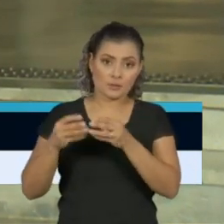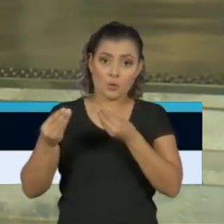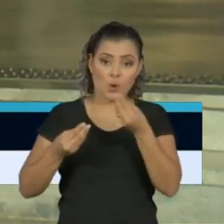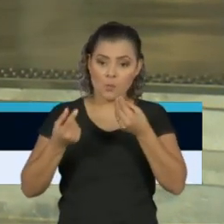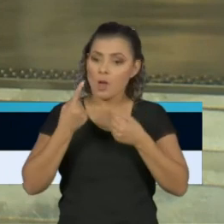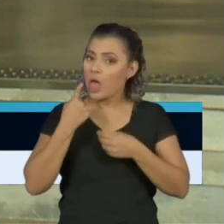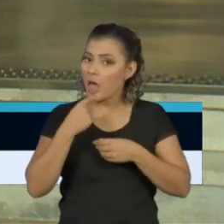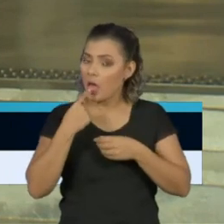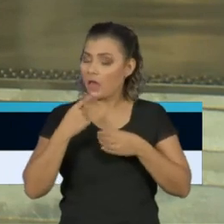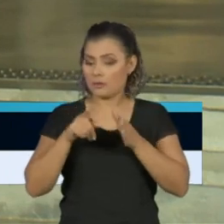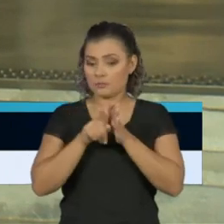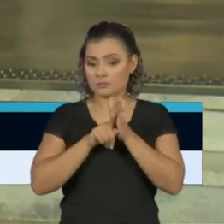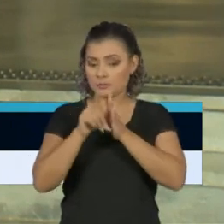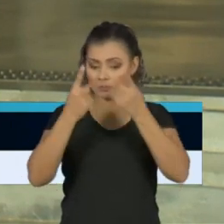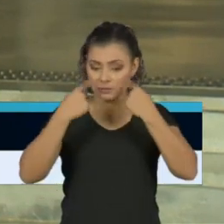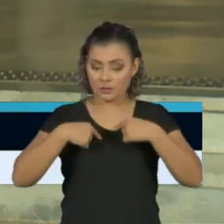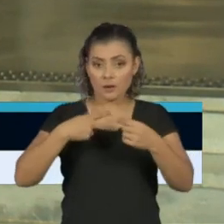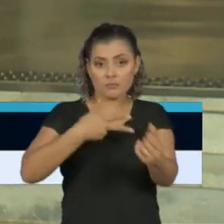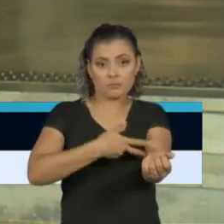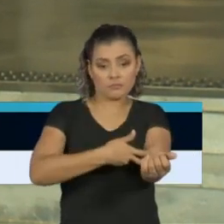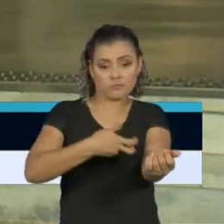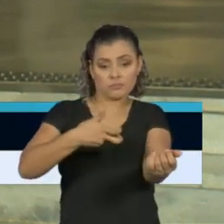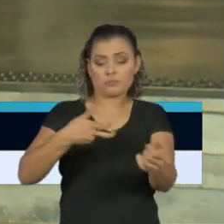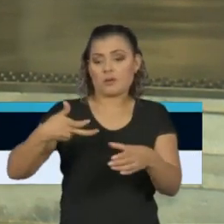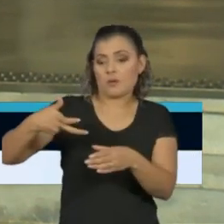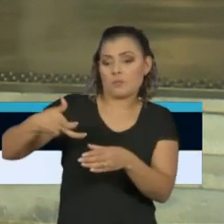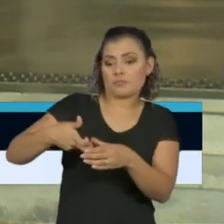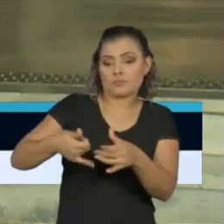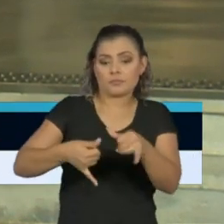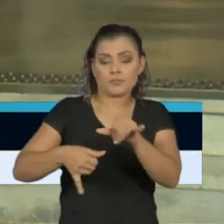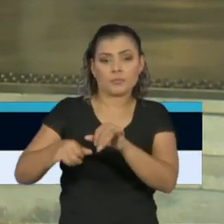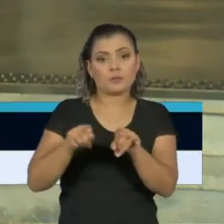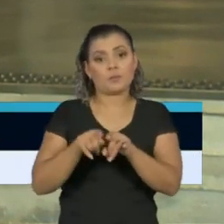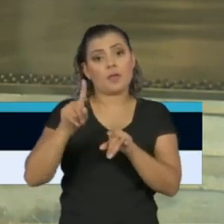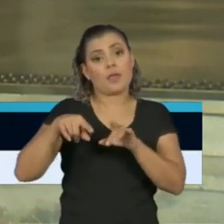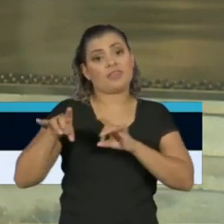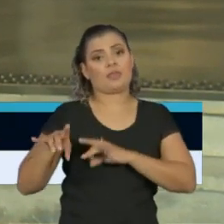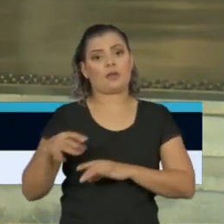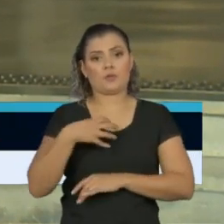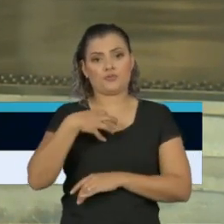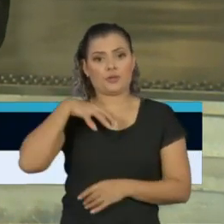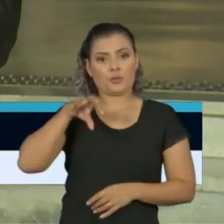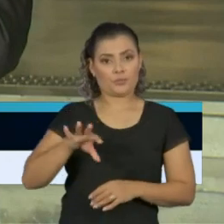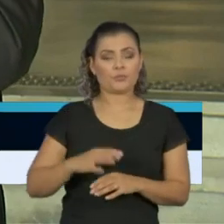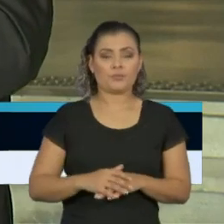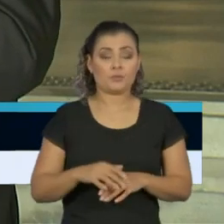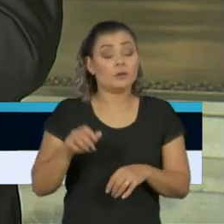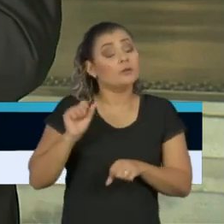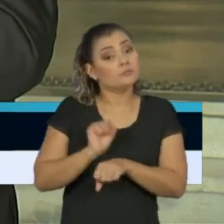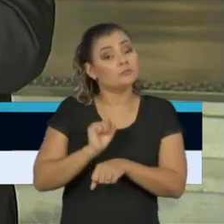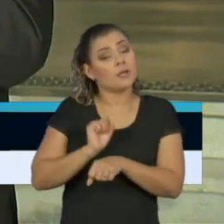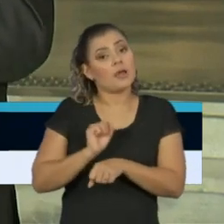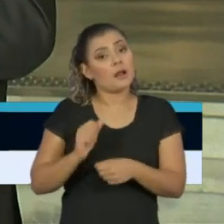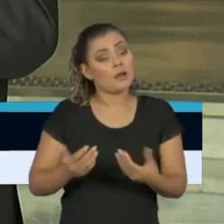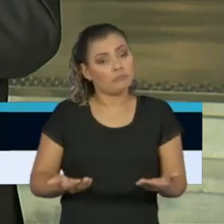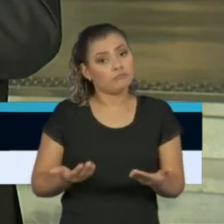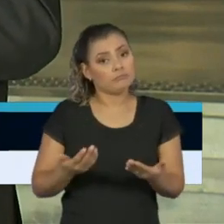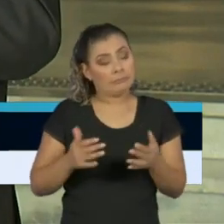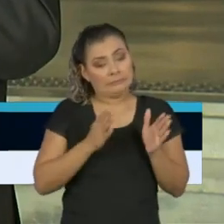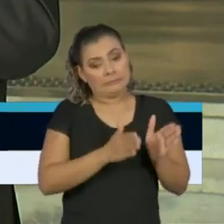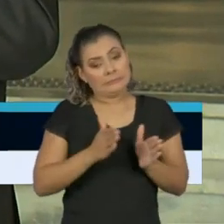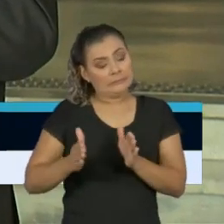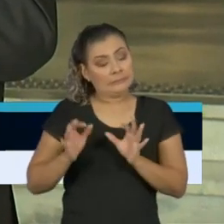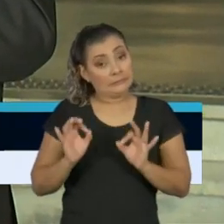o exame, que é uma preparação técnica, a respeito da realização do próprio